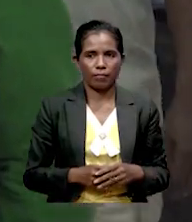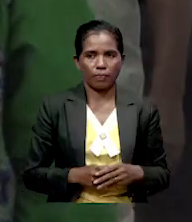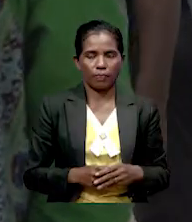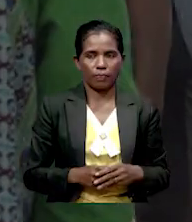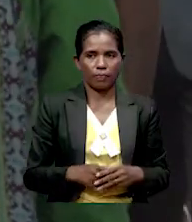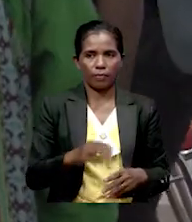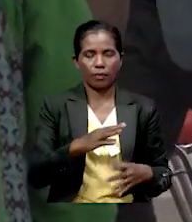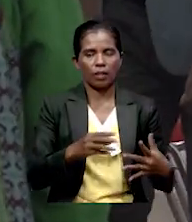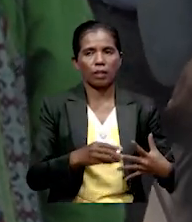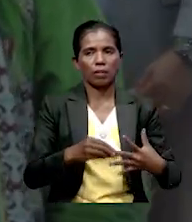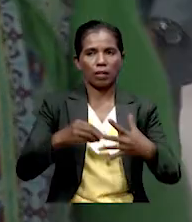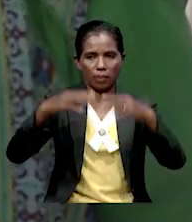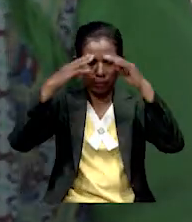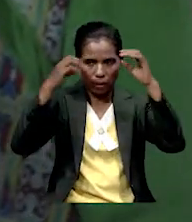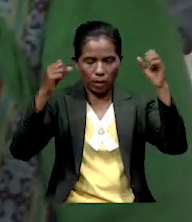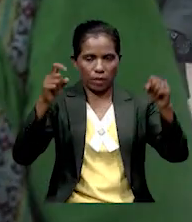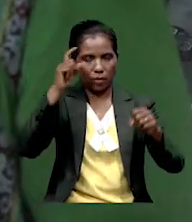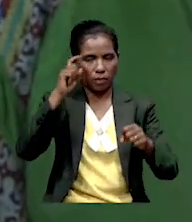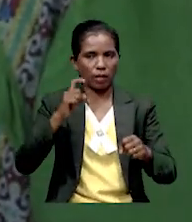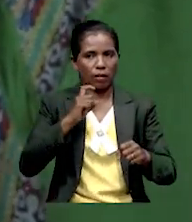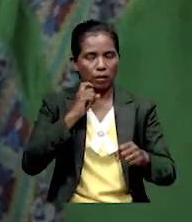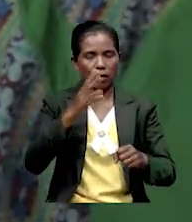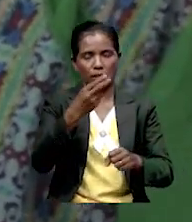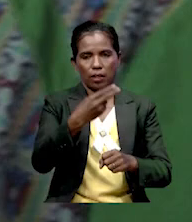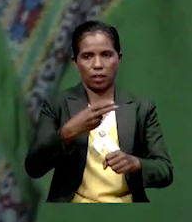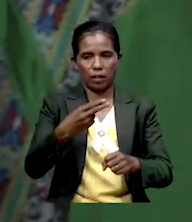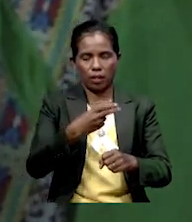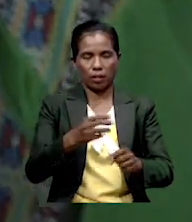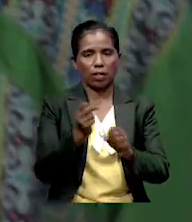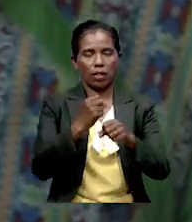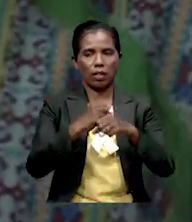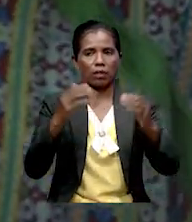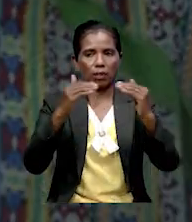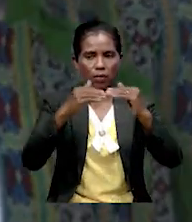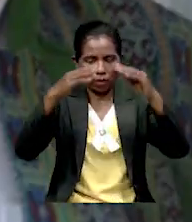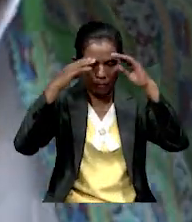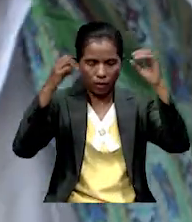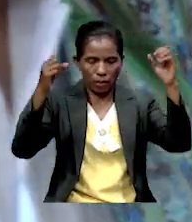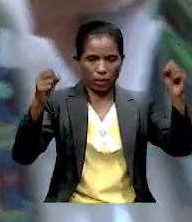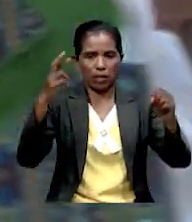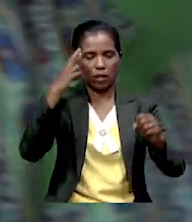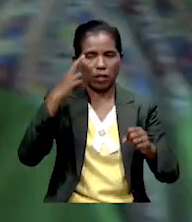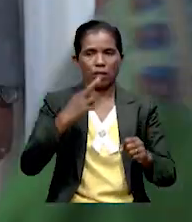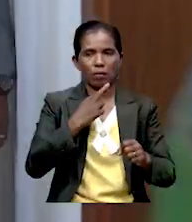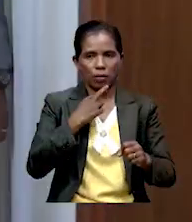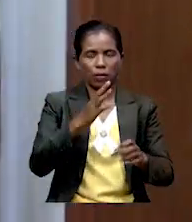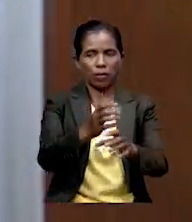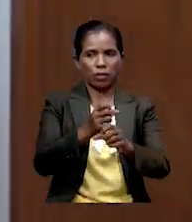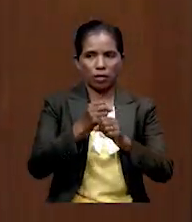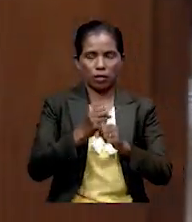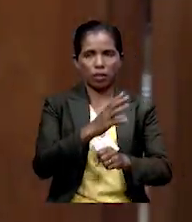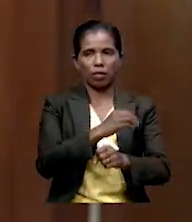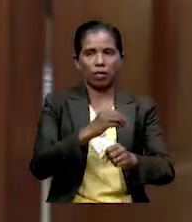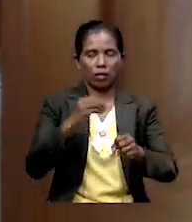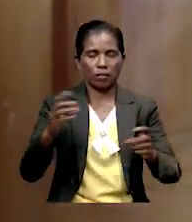Enviado especial Presidente da República Kairala Sanana Gusmão e a Quintané halau encontro ho Presidente da República José Ramos Horta horisi orientação